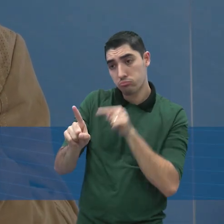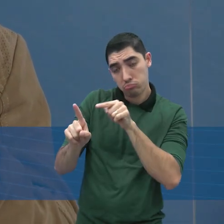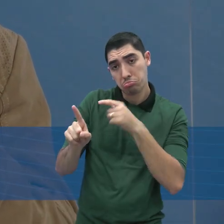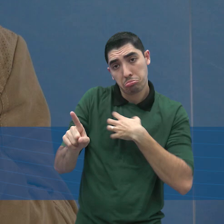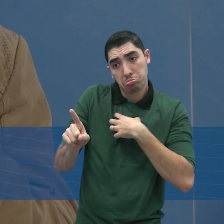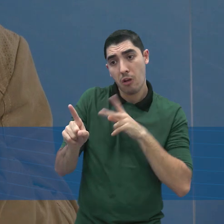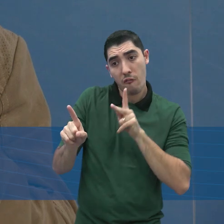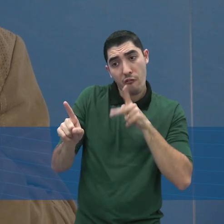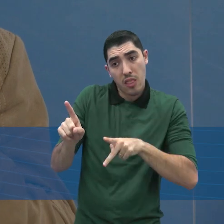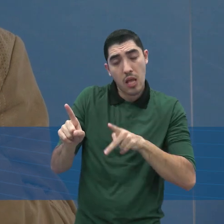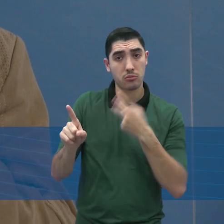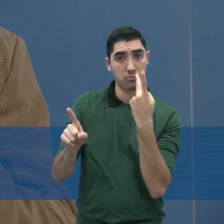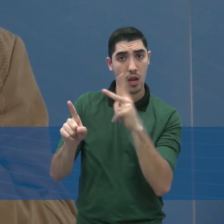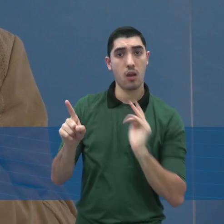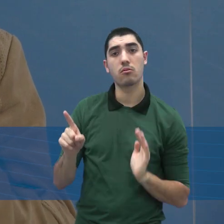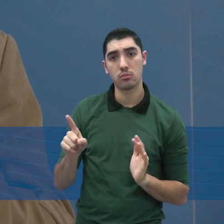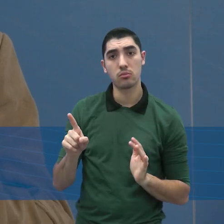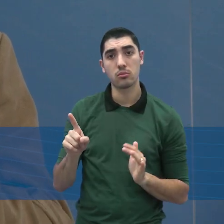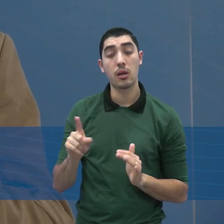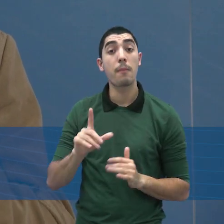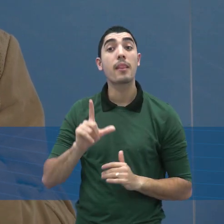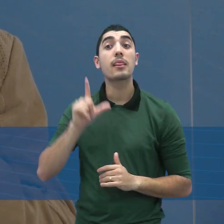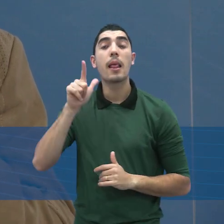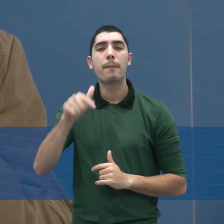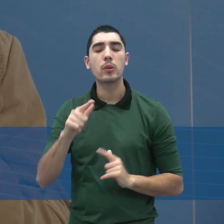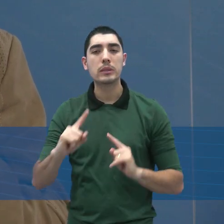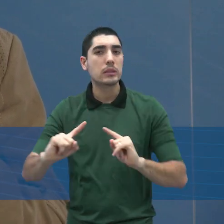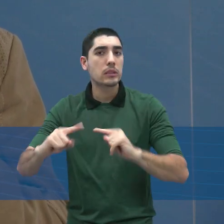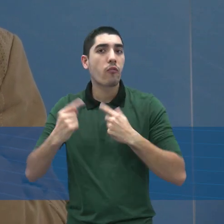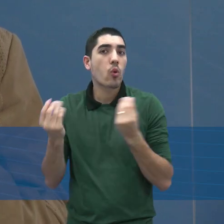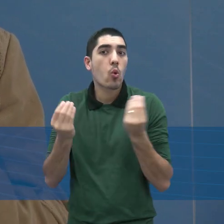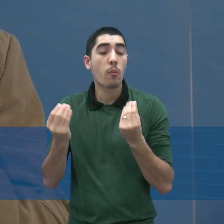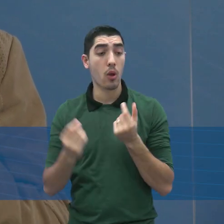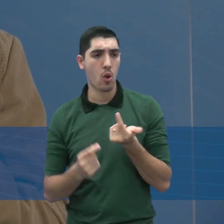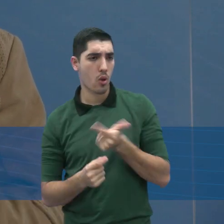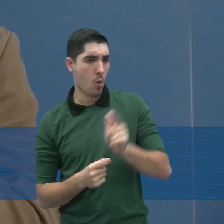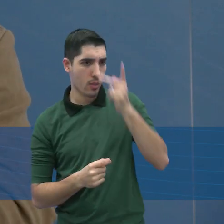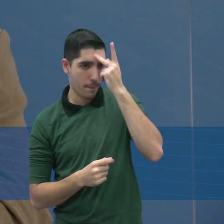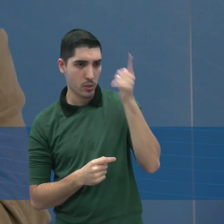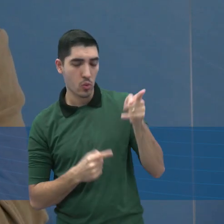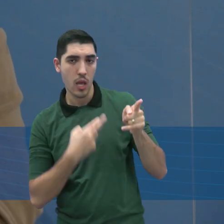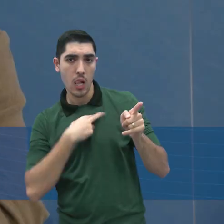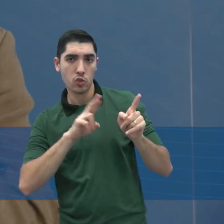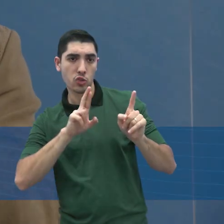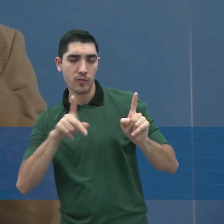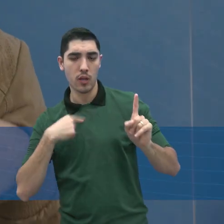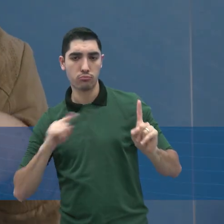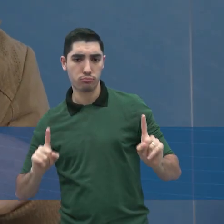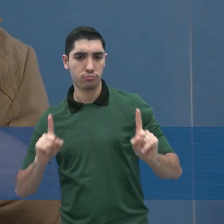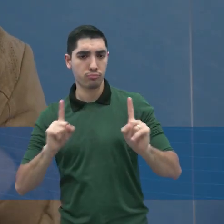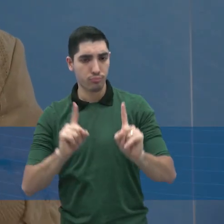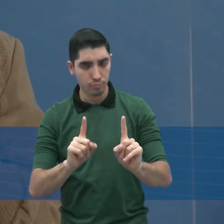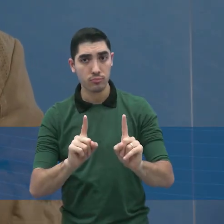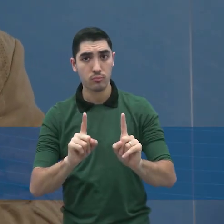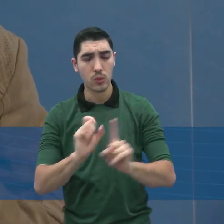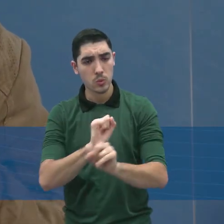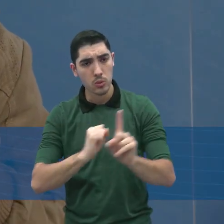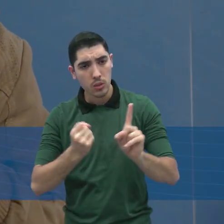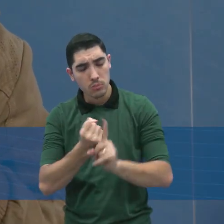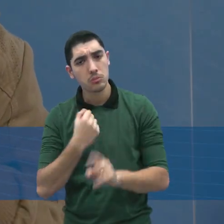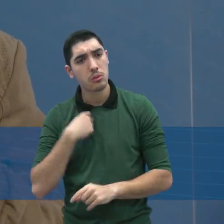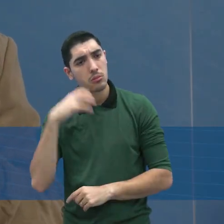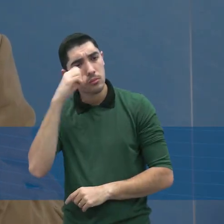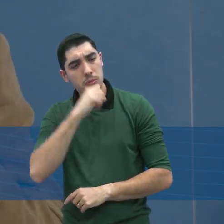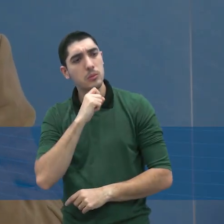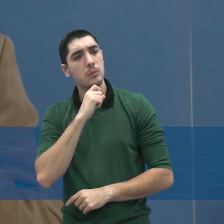Onde entra o desafio? Quando você vai conviver com o outro. E daí vai para a sociedade, você morar de casa, você aprendeu de uma